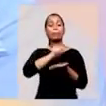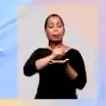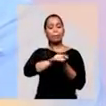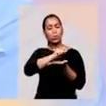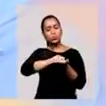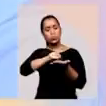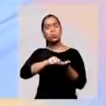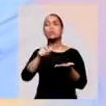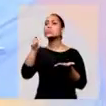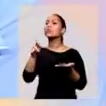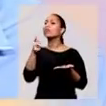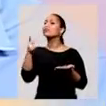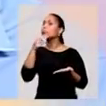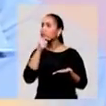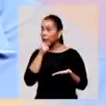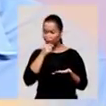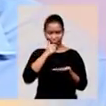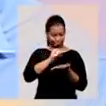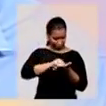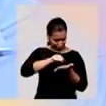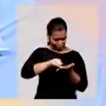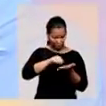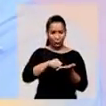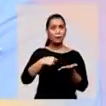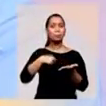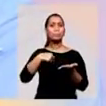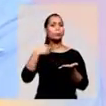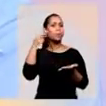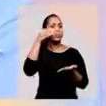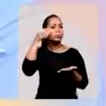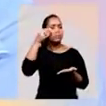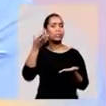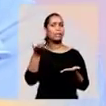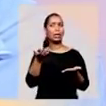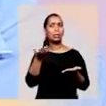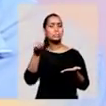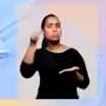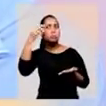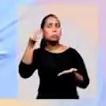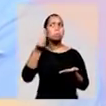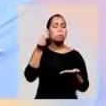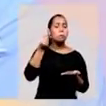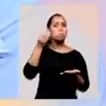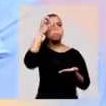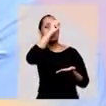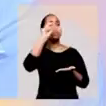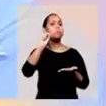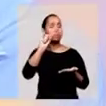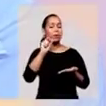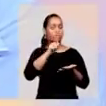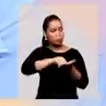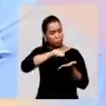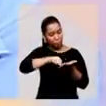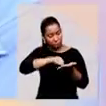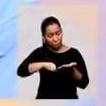papel onde eu vou buscar emprego. O que a minha formação, que as minhas experiências estão ligadas a esse tipo de empresa em Rio Preto. Como a Letícia